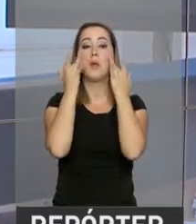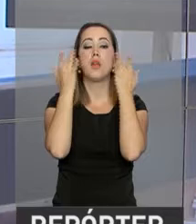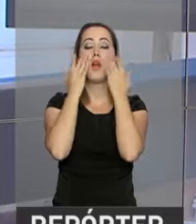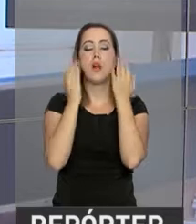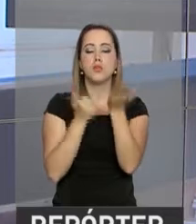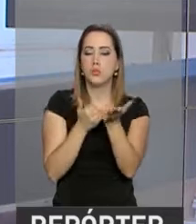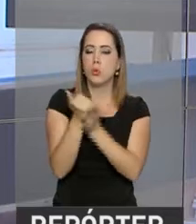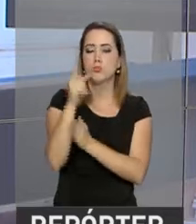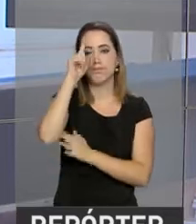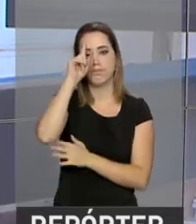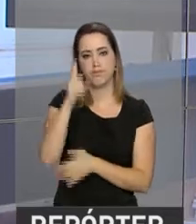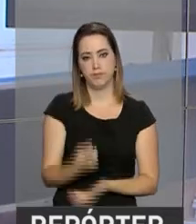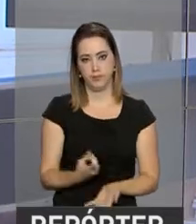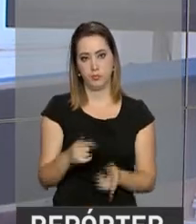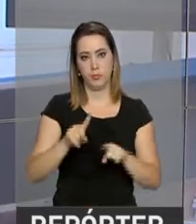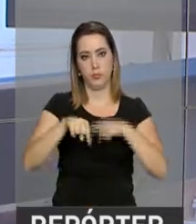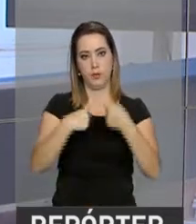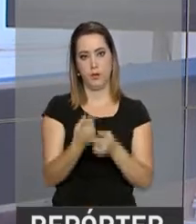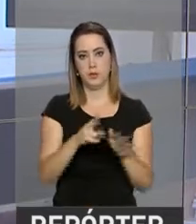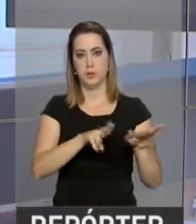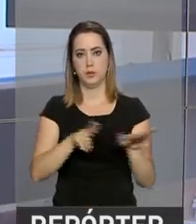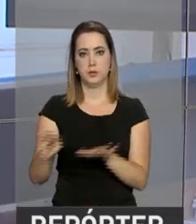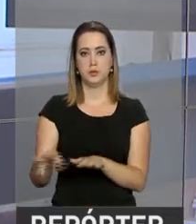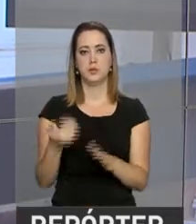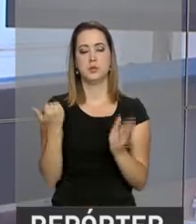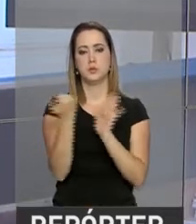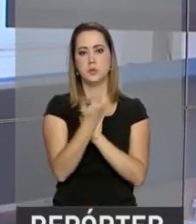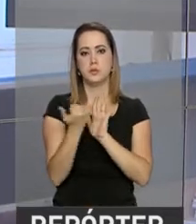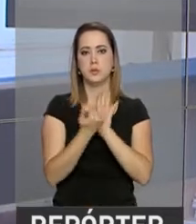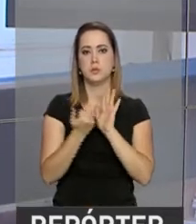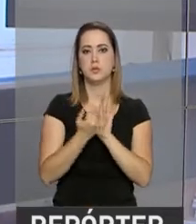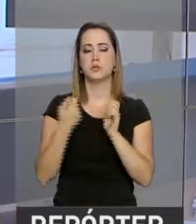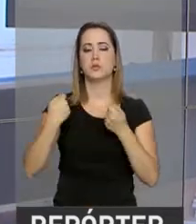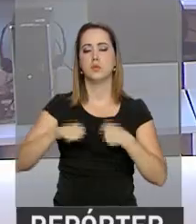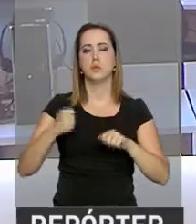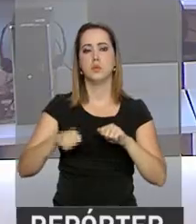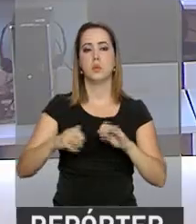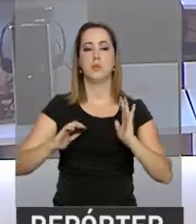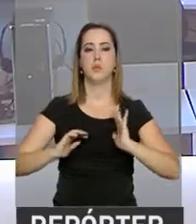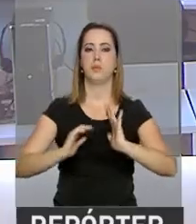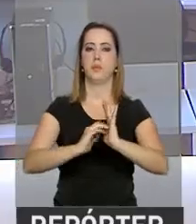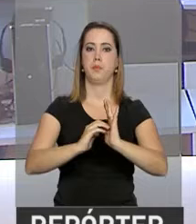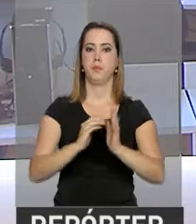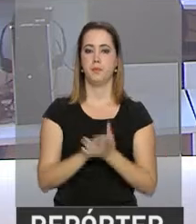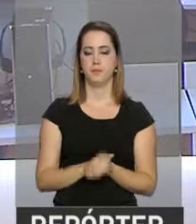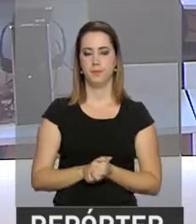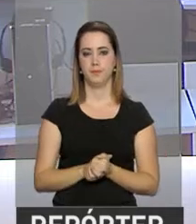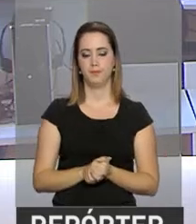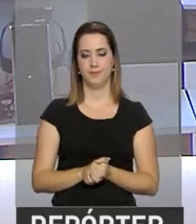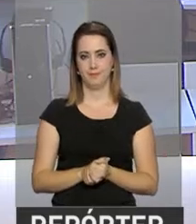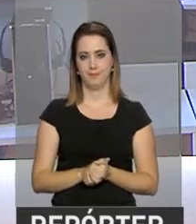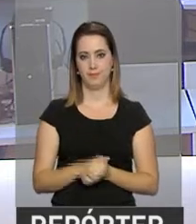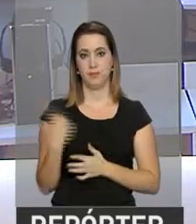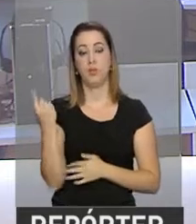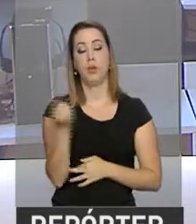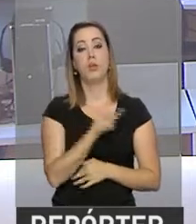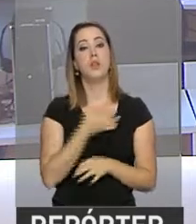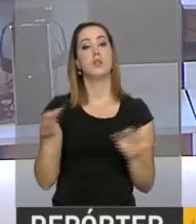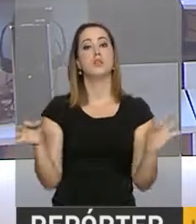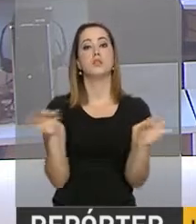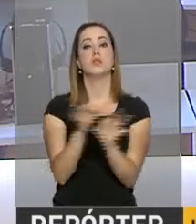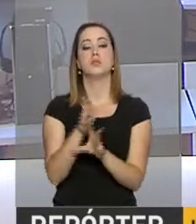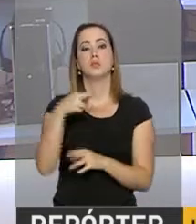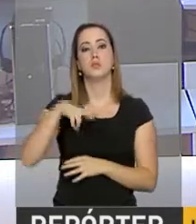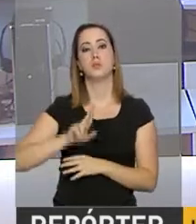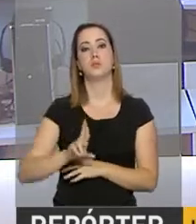analisados na semana que vem depois a medida ainda precisa passar pelo senado e assim nós encerramos esta edição do repórter